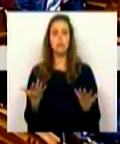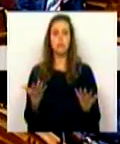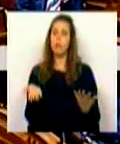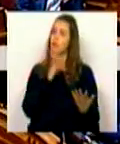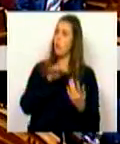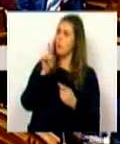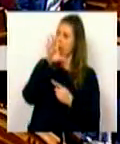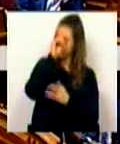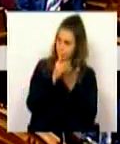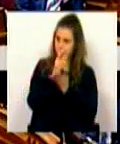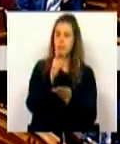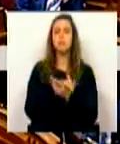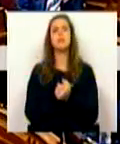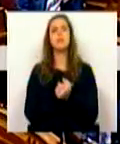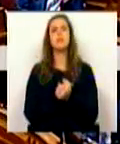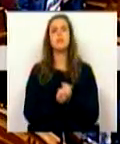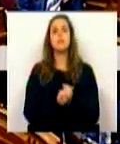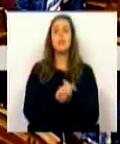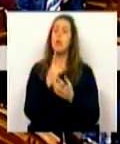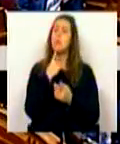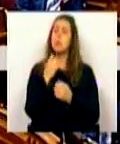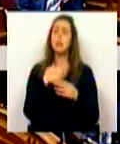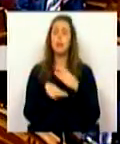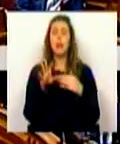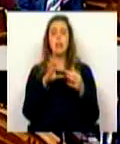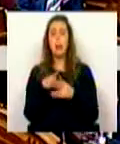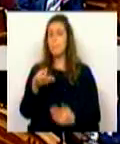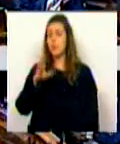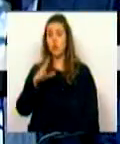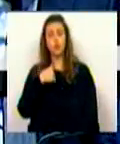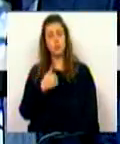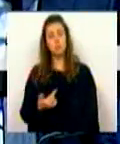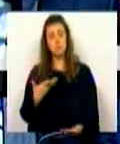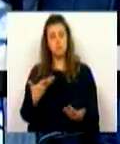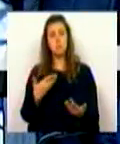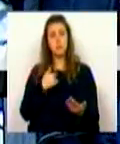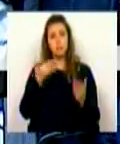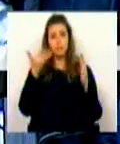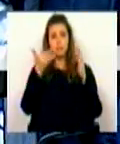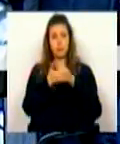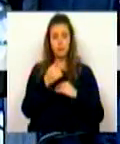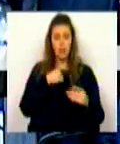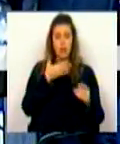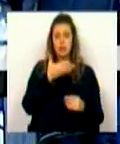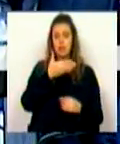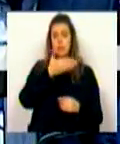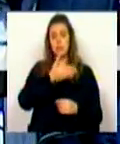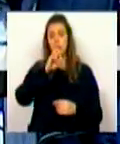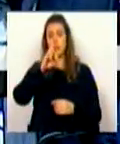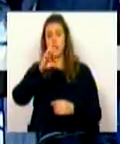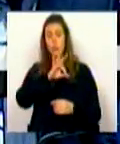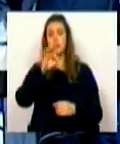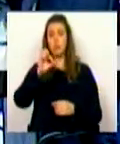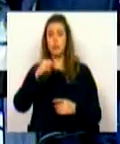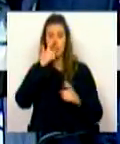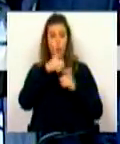Sr. Primeiro-Ministro, faz favor. Pergunta colocada sobre a Polícia Judiciária. Vão entrar 948 novos inspectores